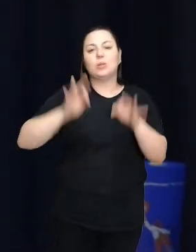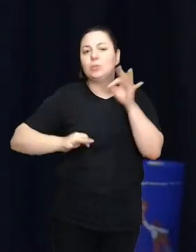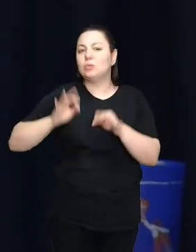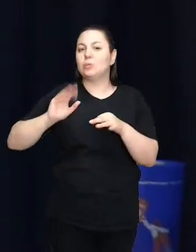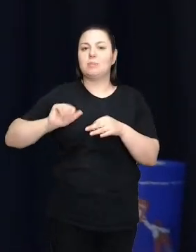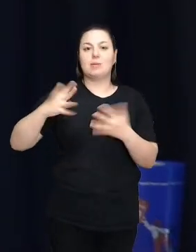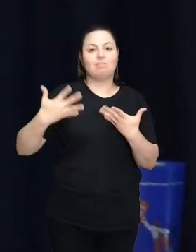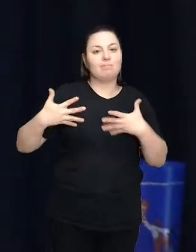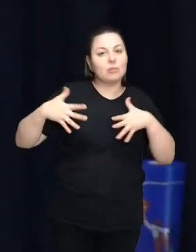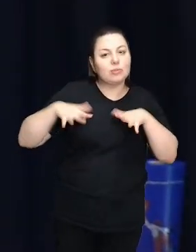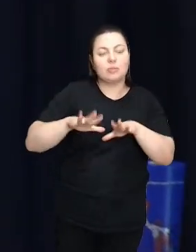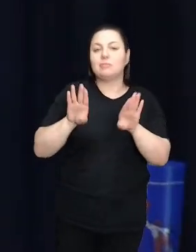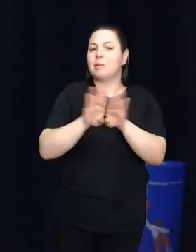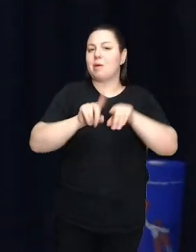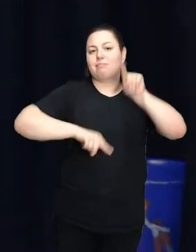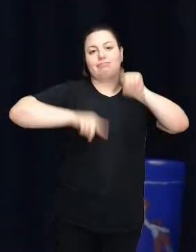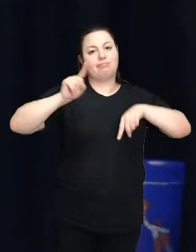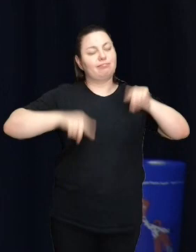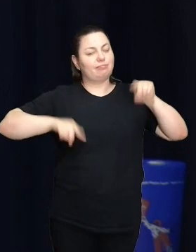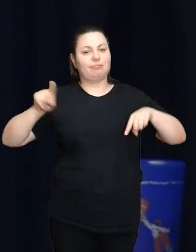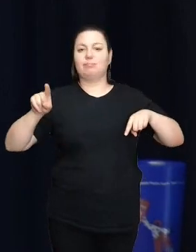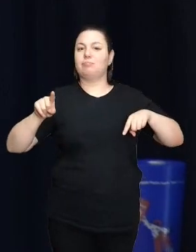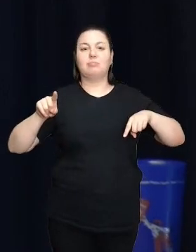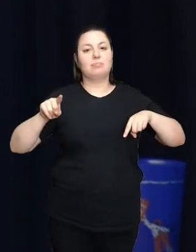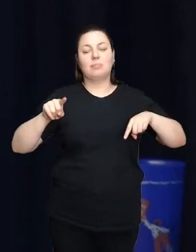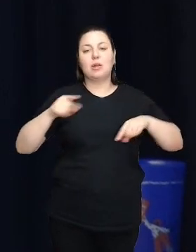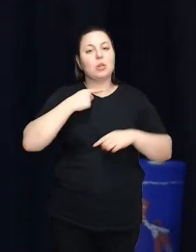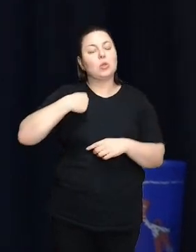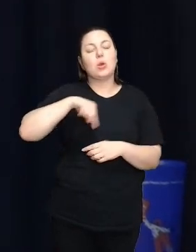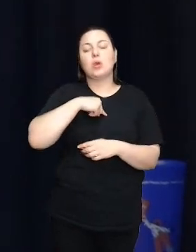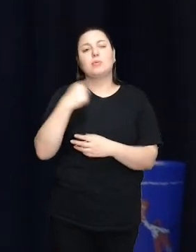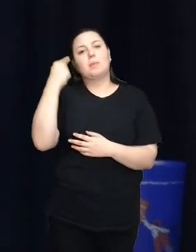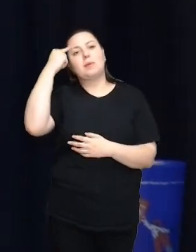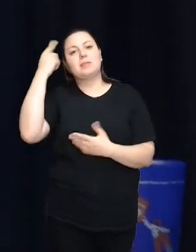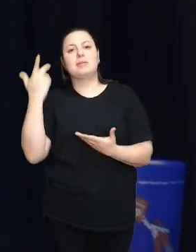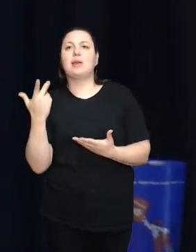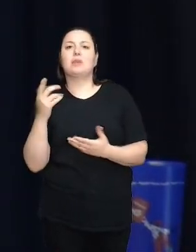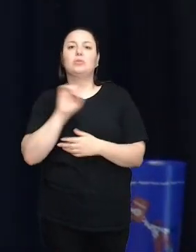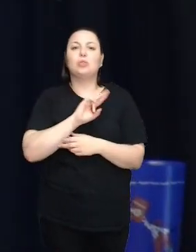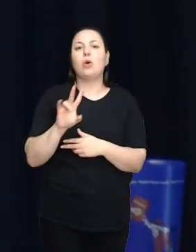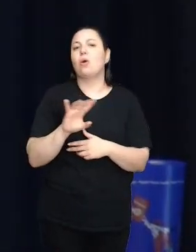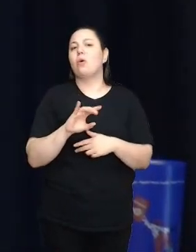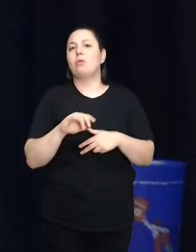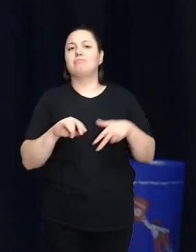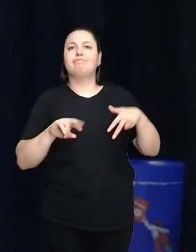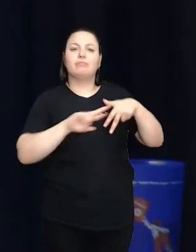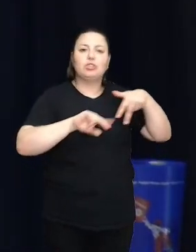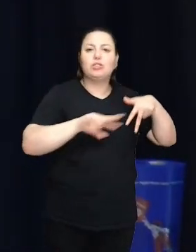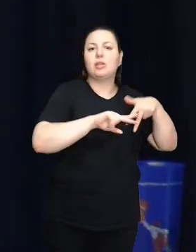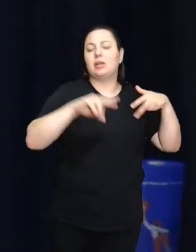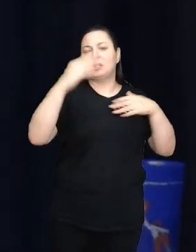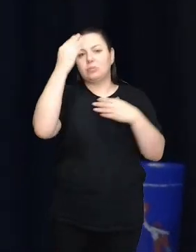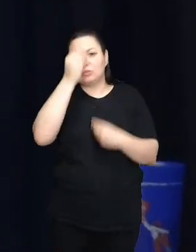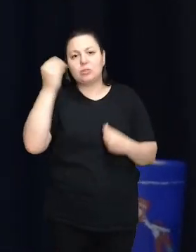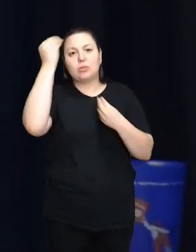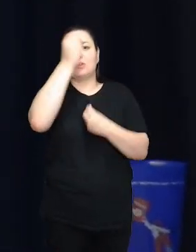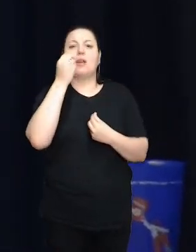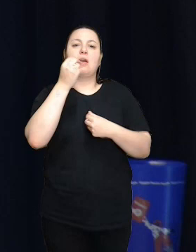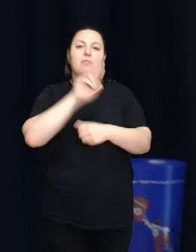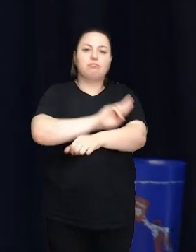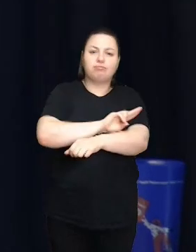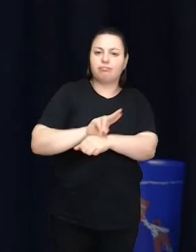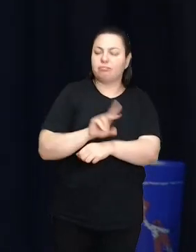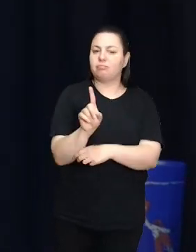e diverso. Não vamos olhar a diversidade só como gênero, como sexualidade ou como raça. Olhar a